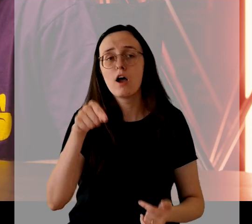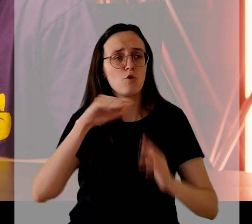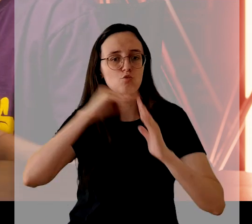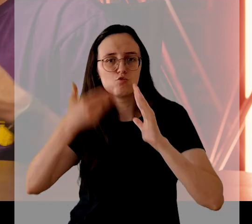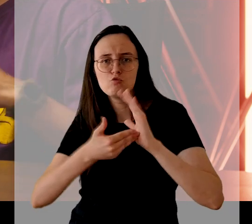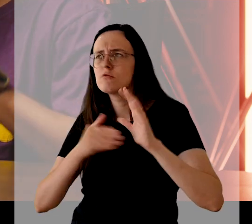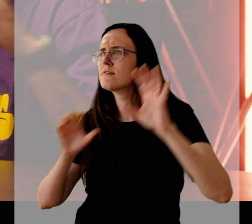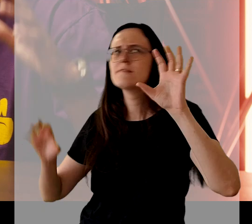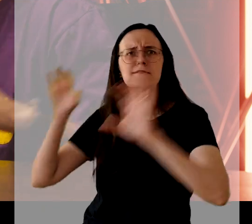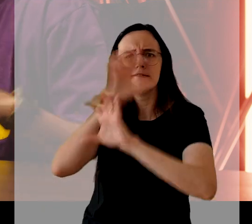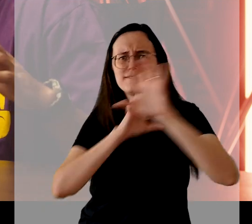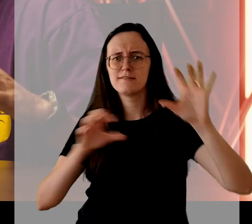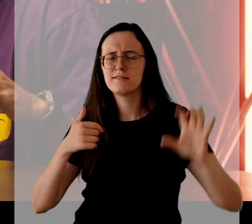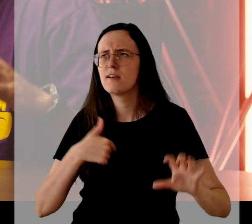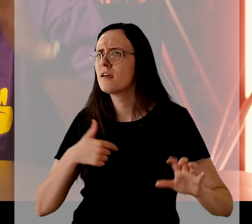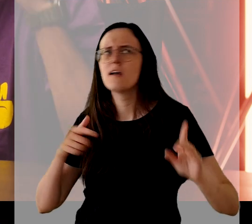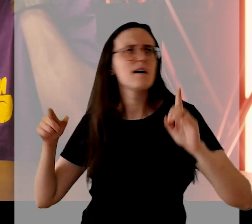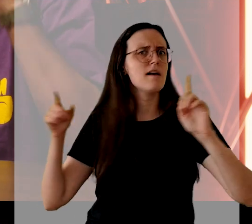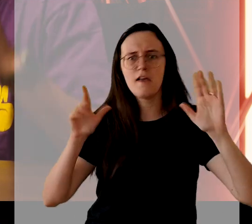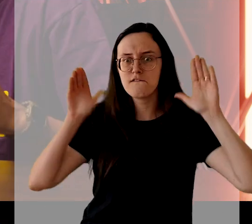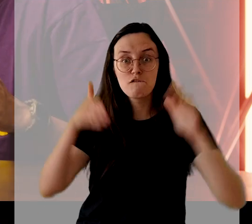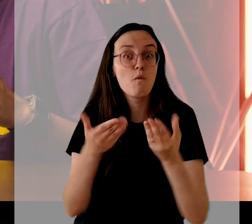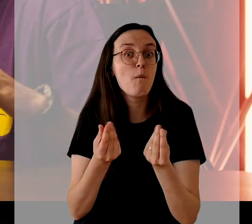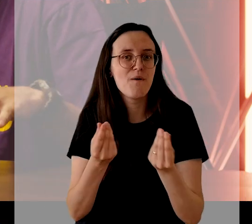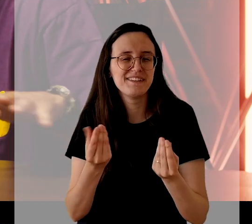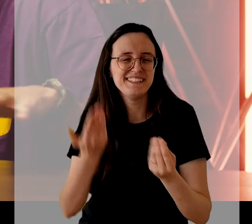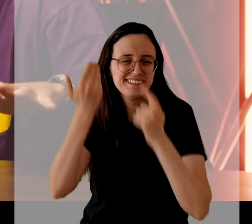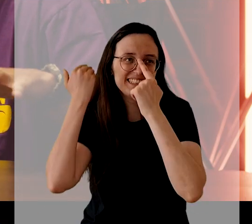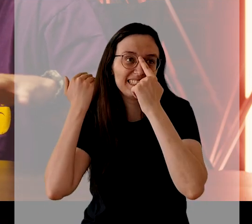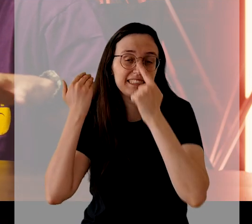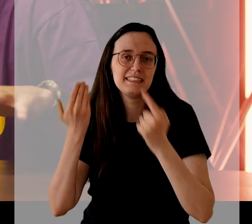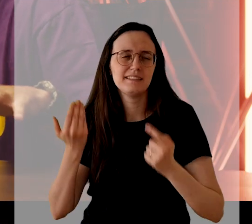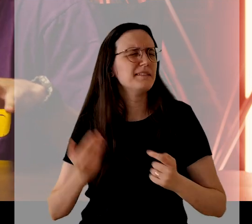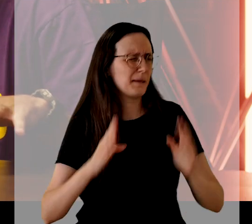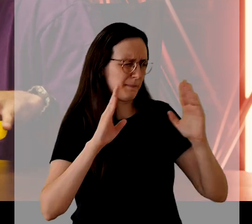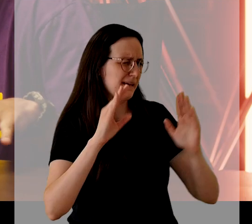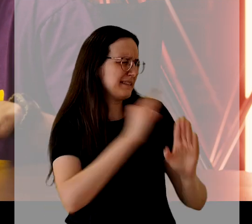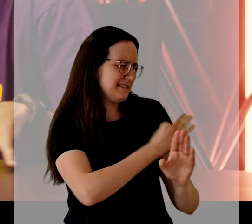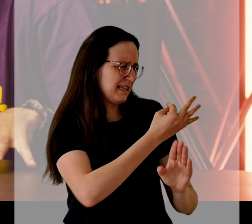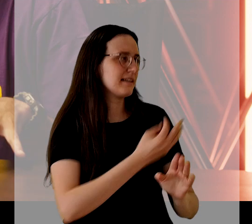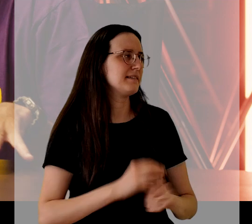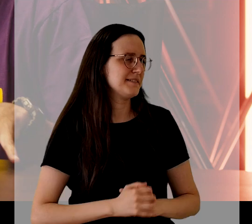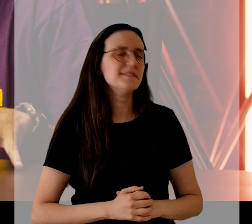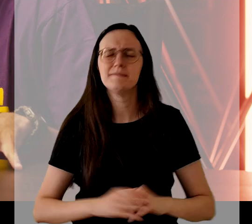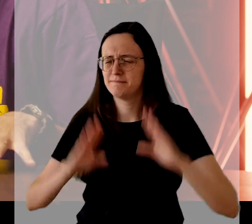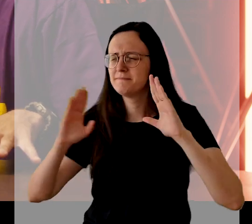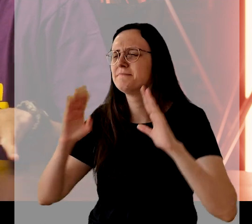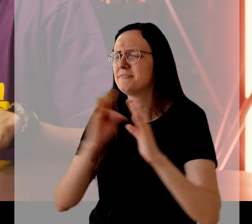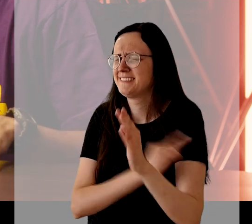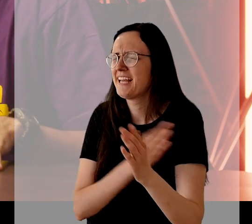começo, toda essa aparelhagem que foi mostrada, eu ficava muito focado nisso, né? Assim, tenso, Mas na parte técnica. na parte